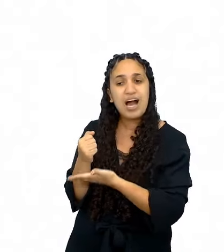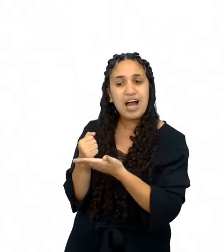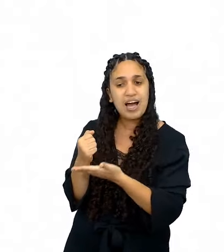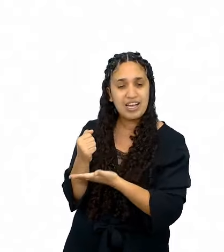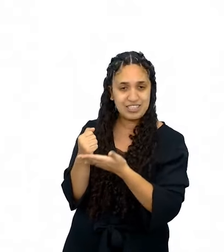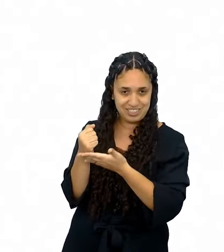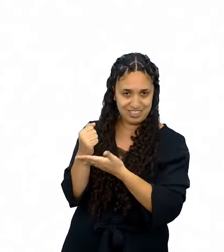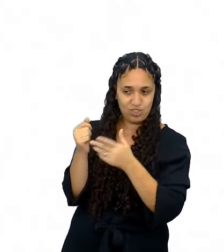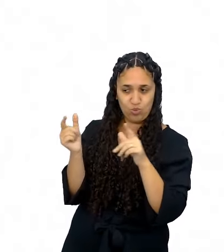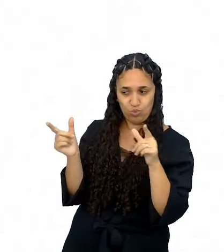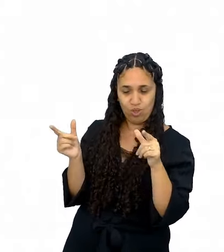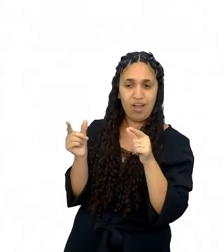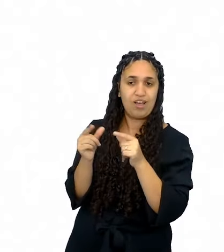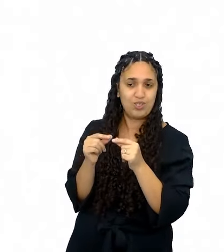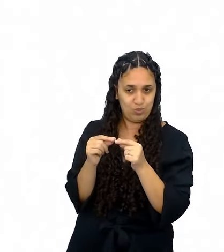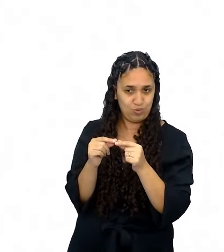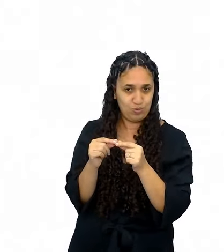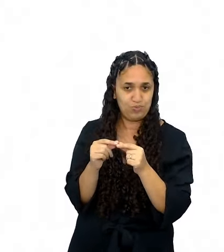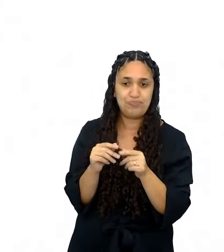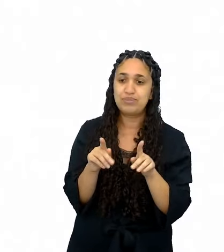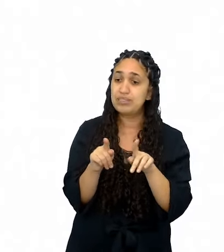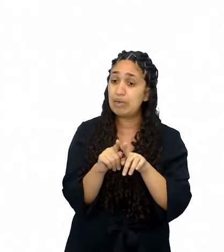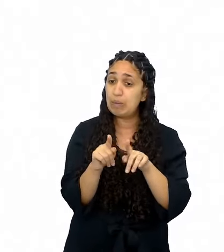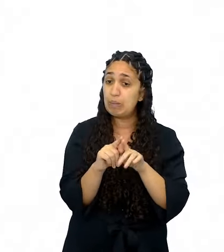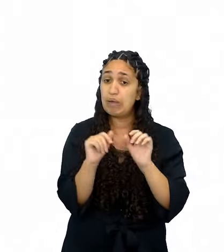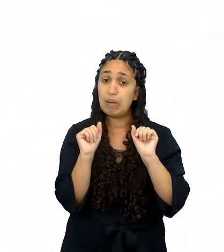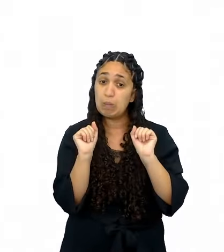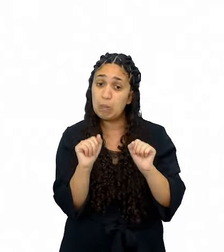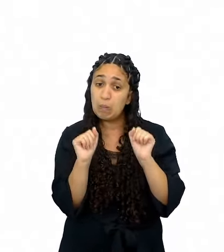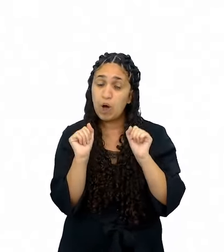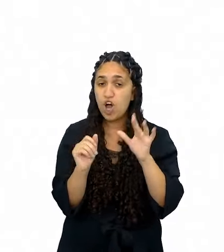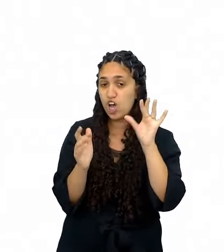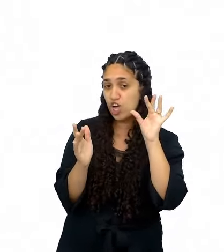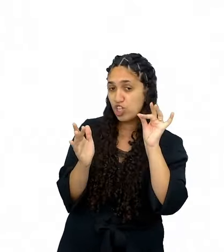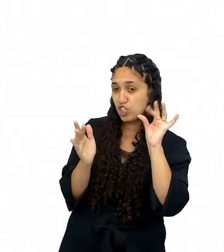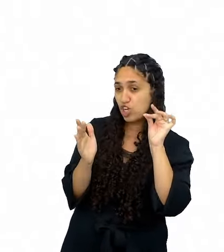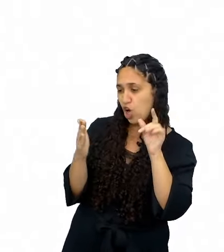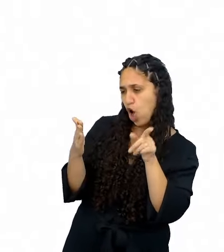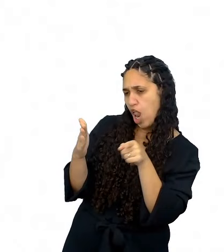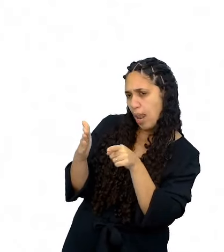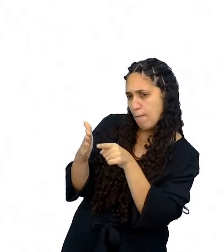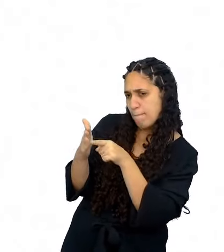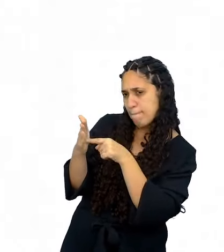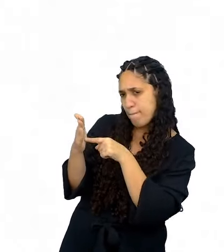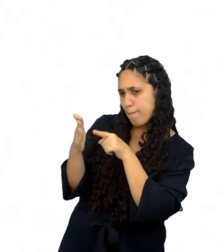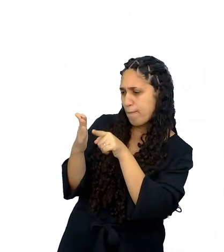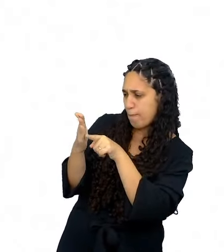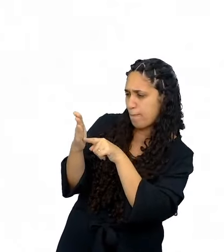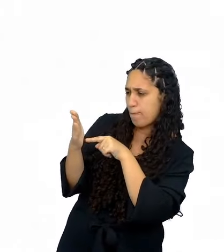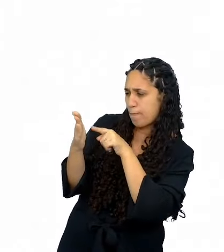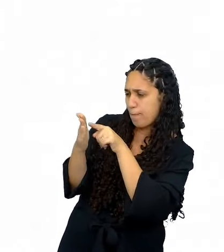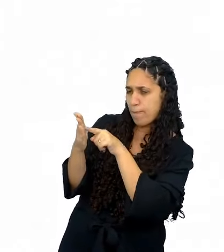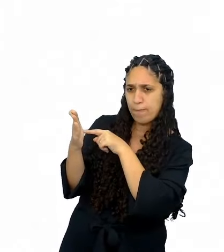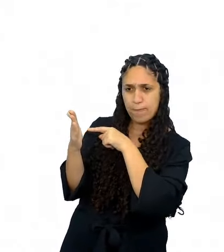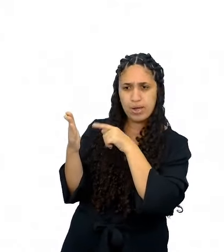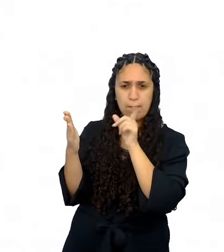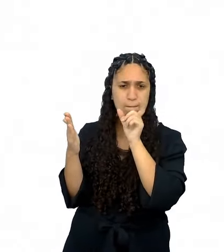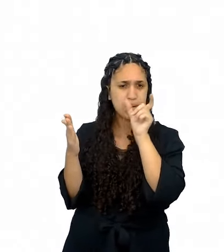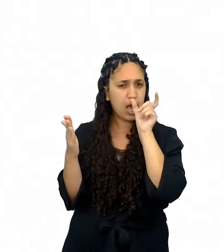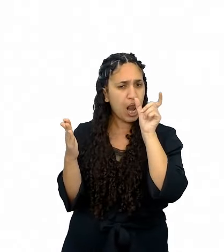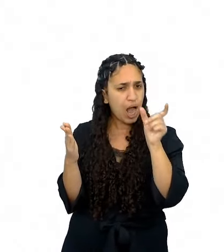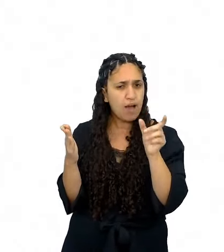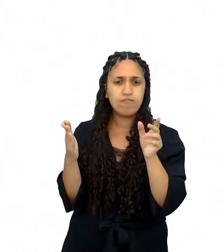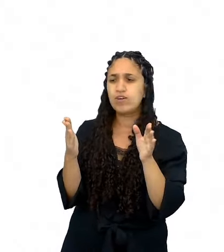palavras-chave que facilitem quando tiverem que retomar o texto estudado. Na atividade 5, pede-se